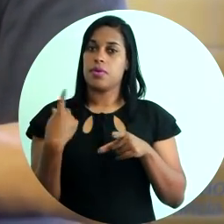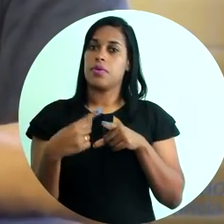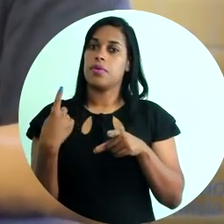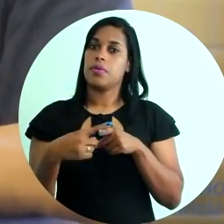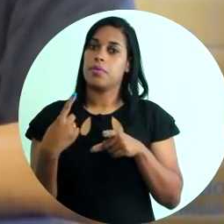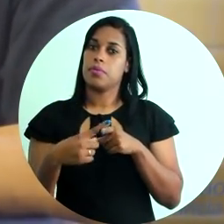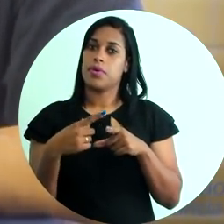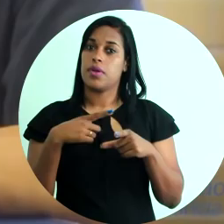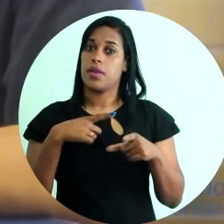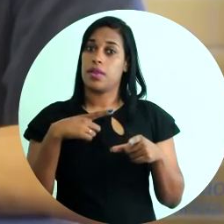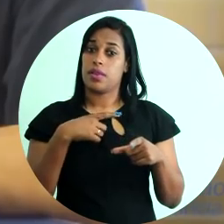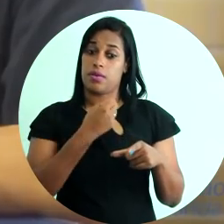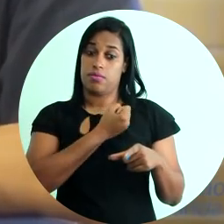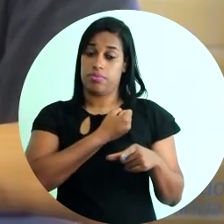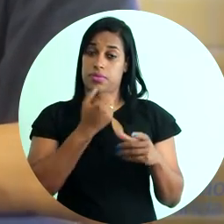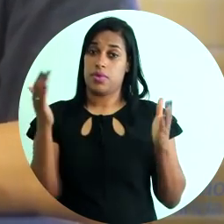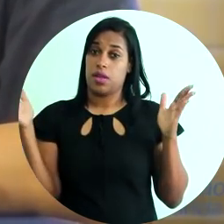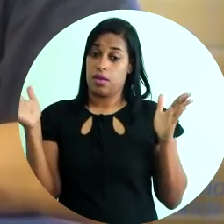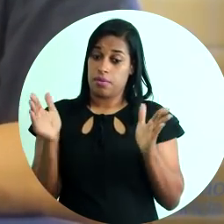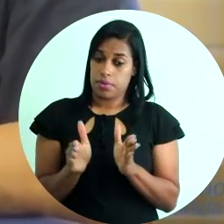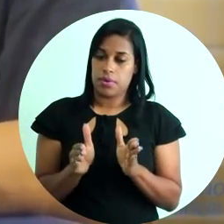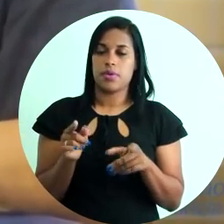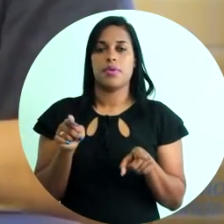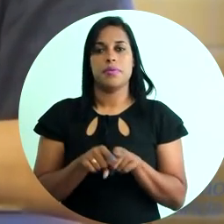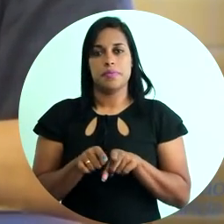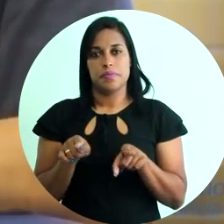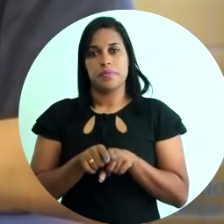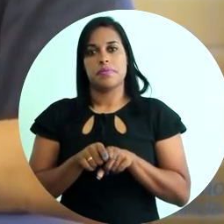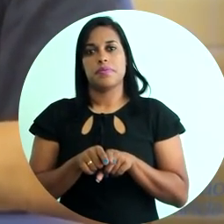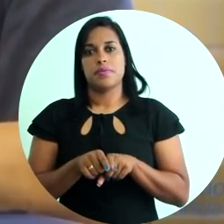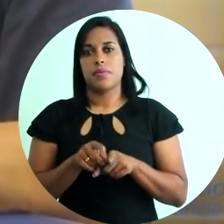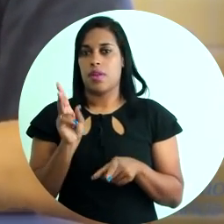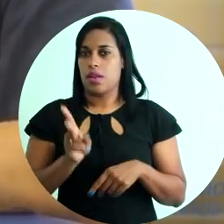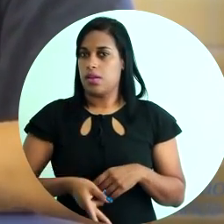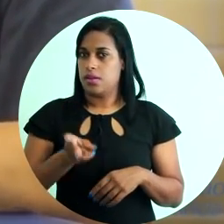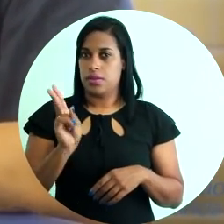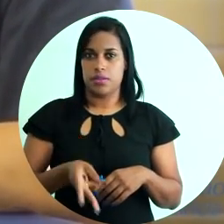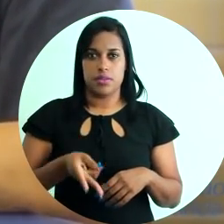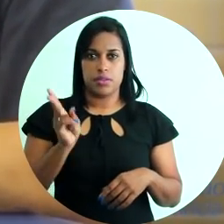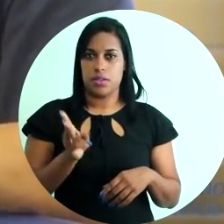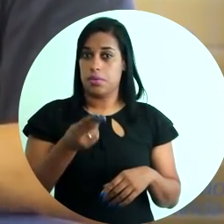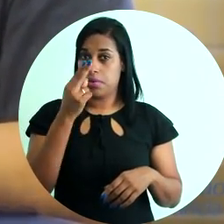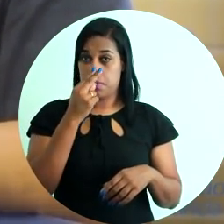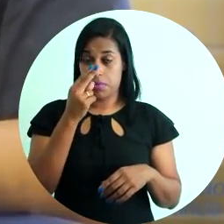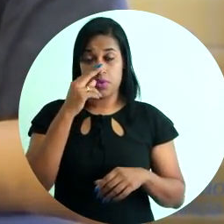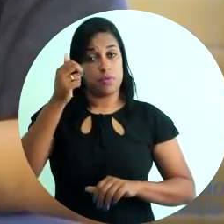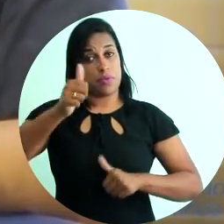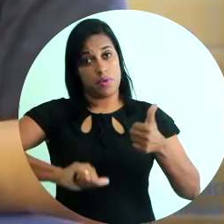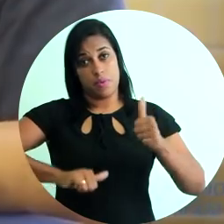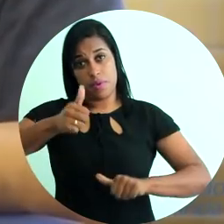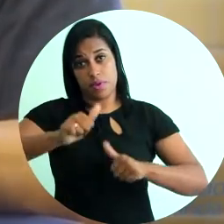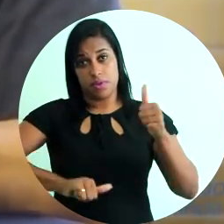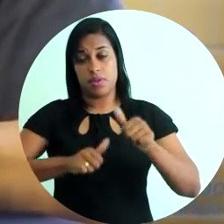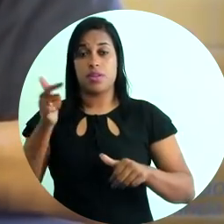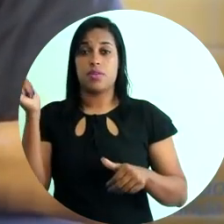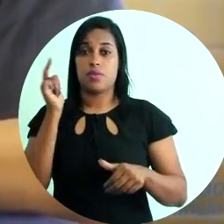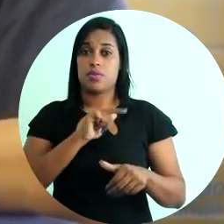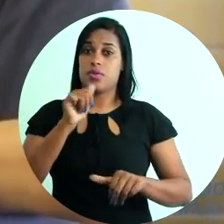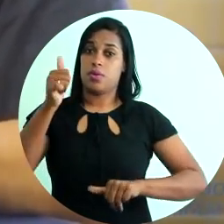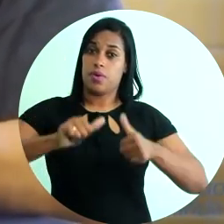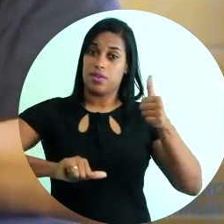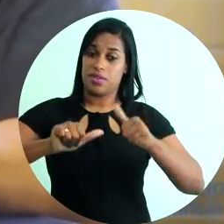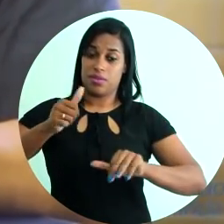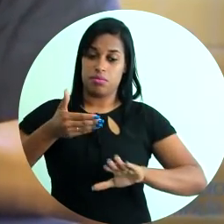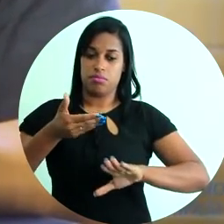Porque ele tem um tamanho muito menor, muito reduzido, e ele mantém basicamente a mesma qualidade, ou ele consegue uma qualidade muito